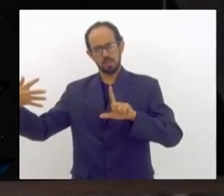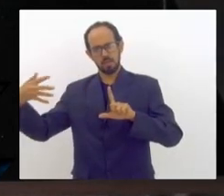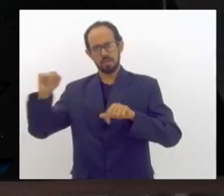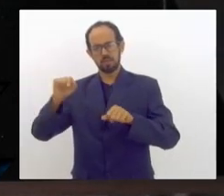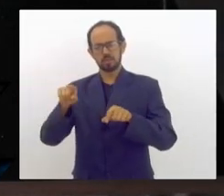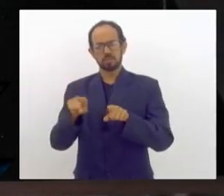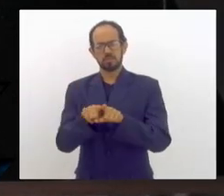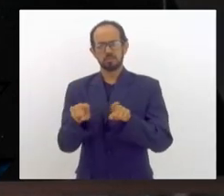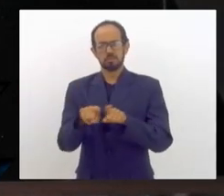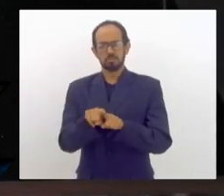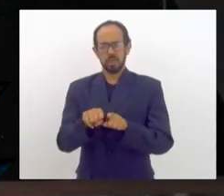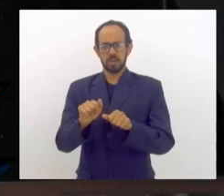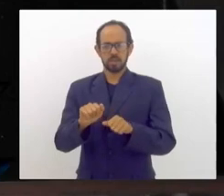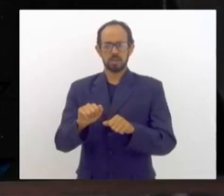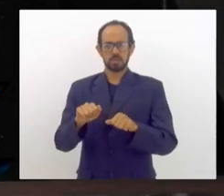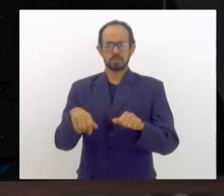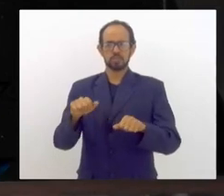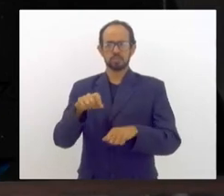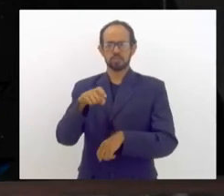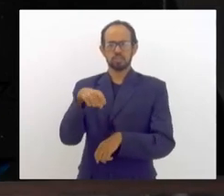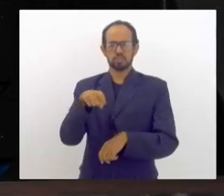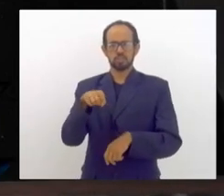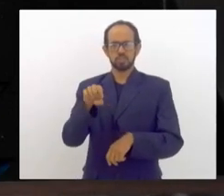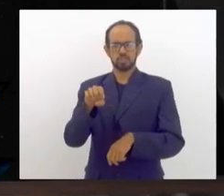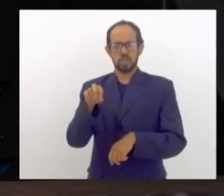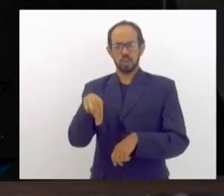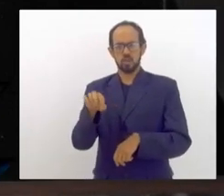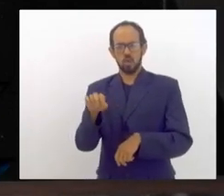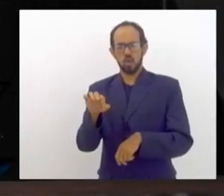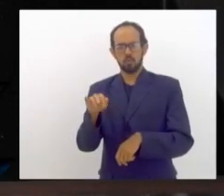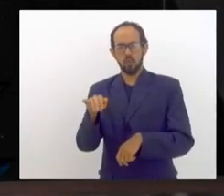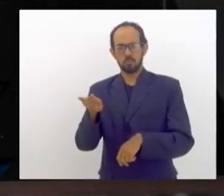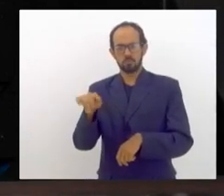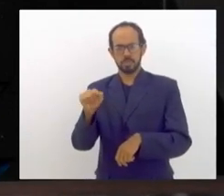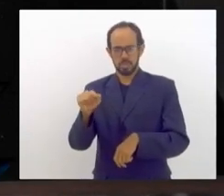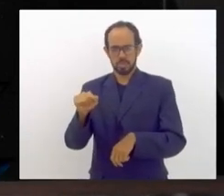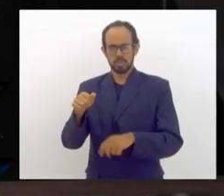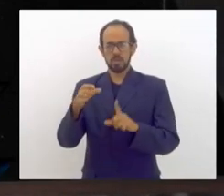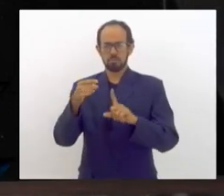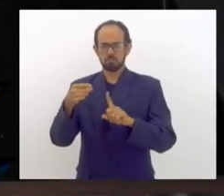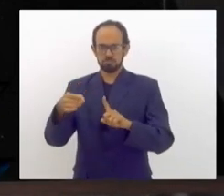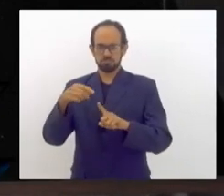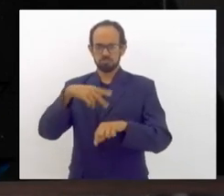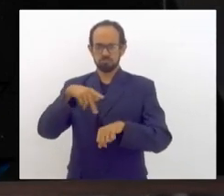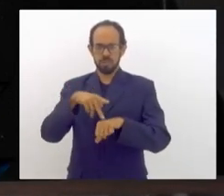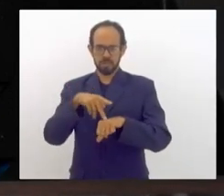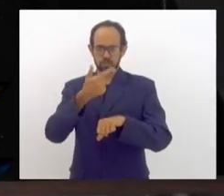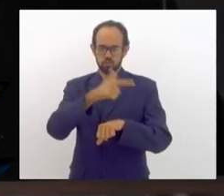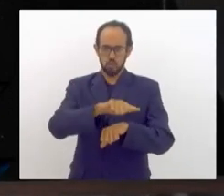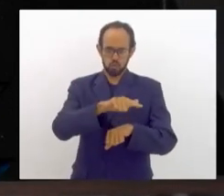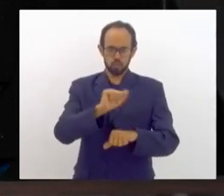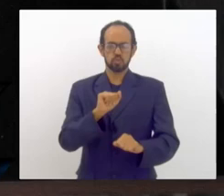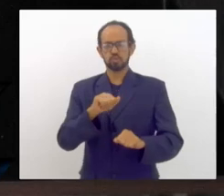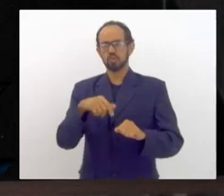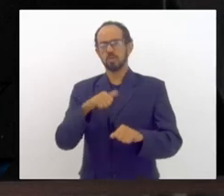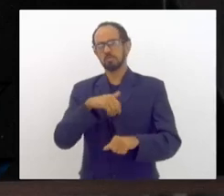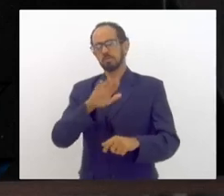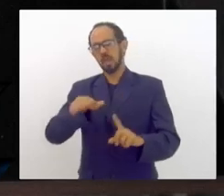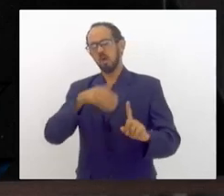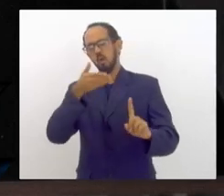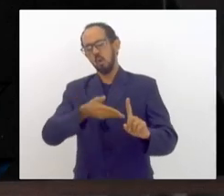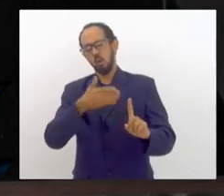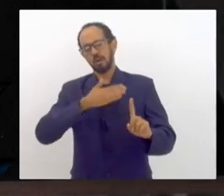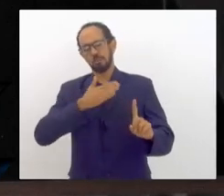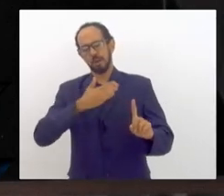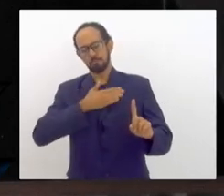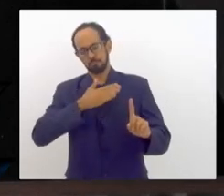nacional, ou seja, de discussão de xenofobia. Quero dizer da minha honra de estar à frente dessa comissão, quero agradecer